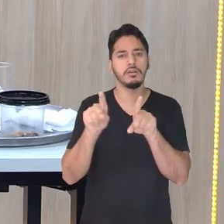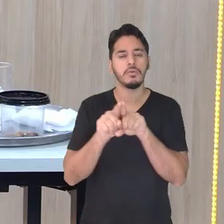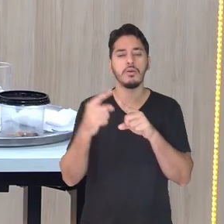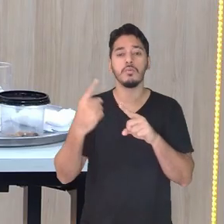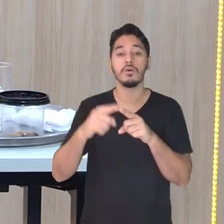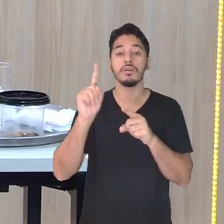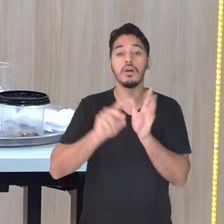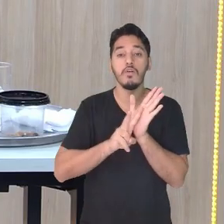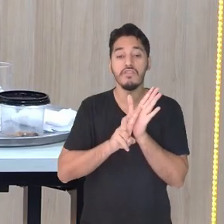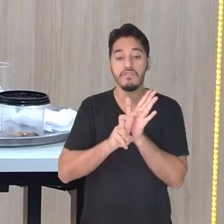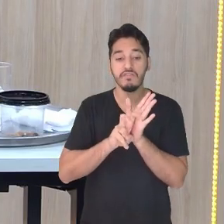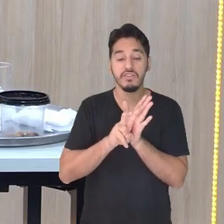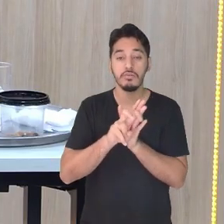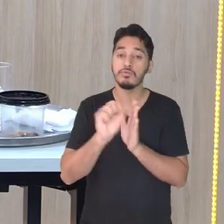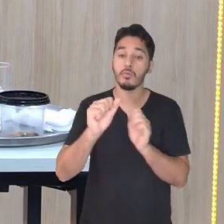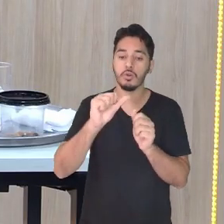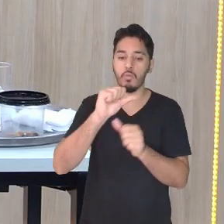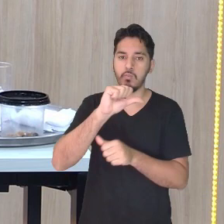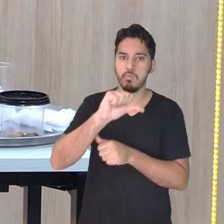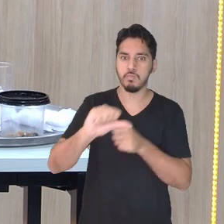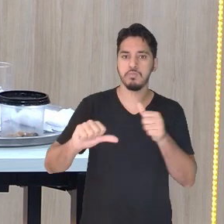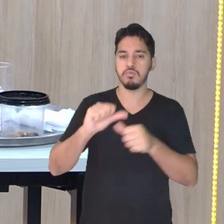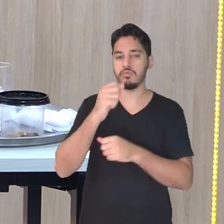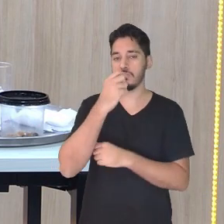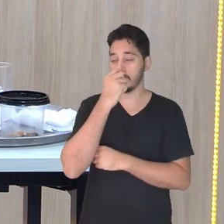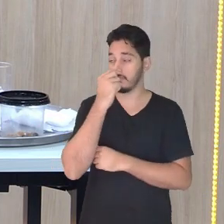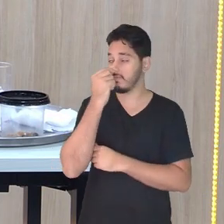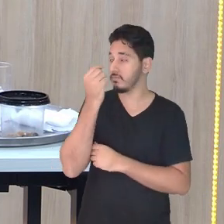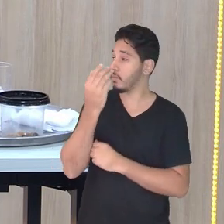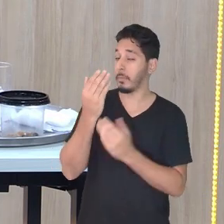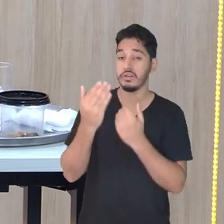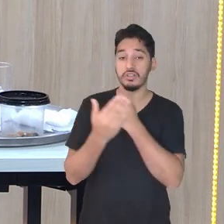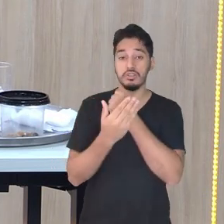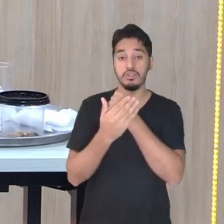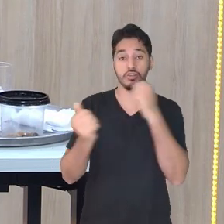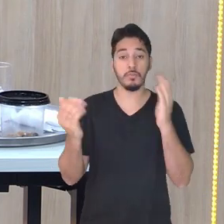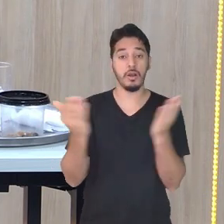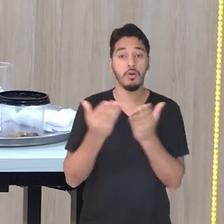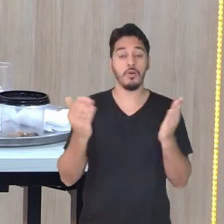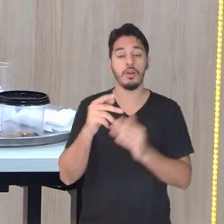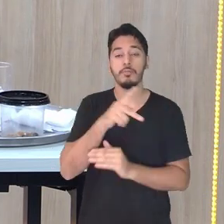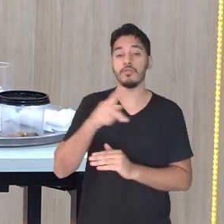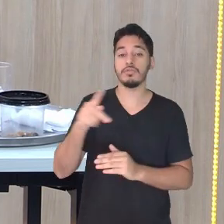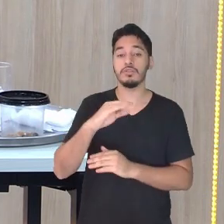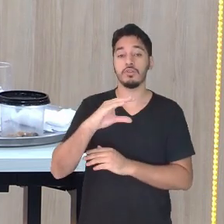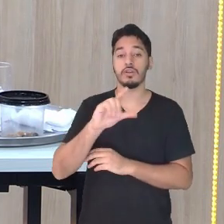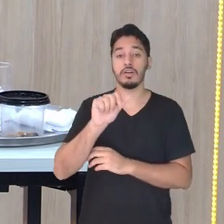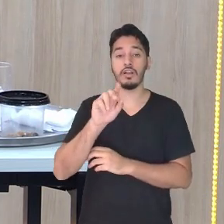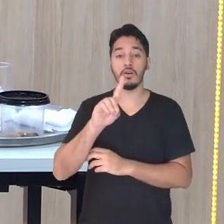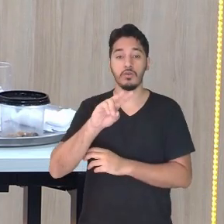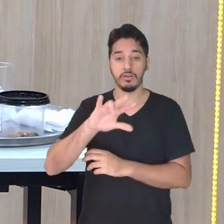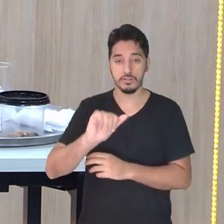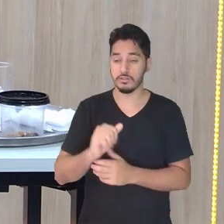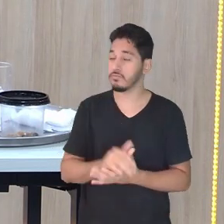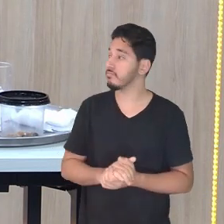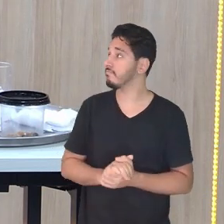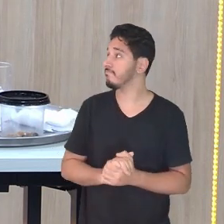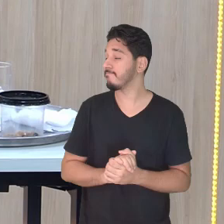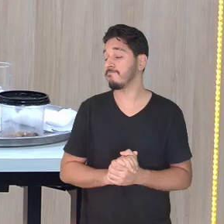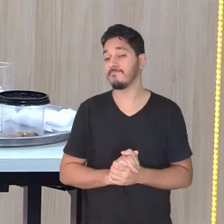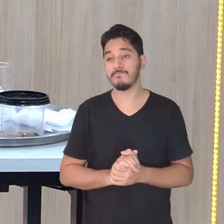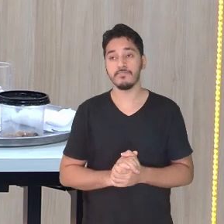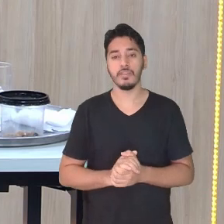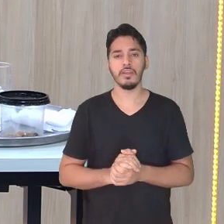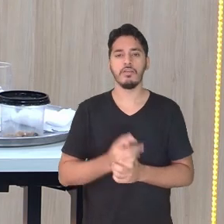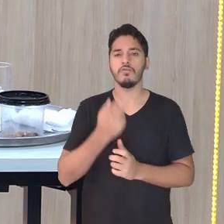sofrem mutações. Então, agora, eu vou chamar a professora Cláudia para dar as boas-vindas a vocês e fazer uma retrospectiva